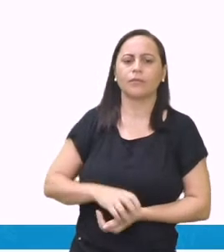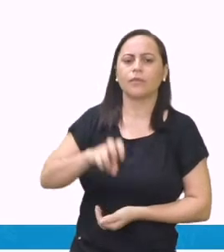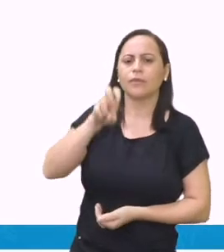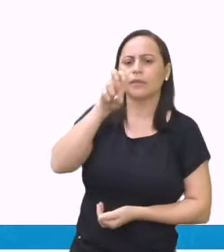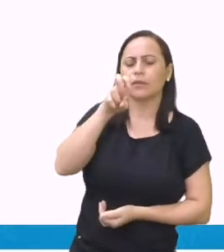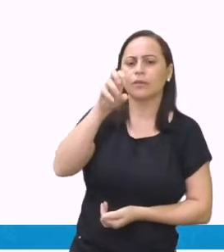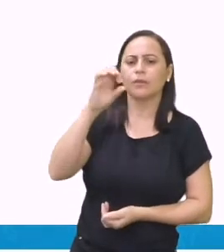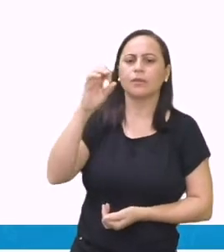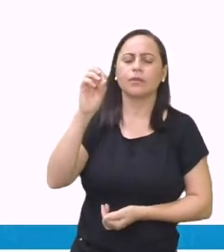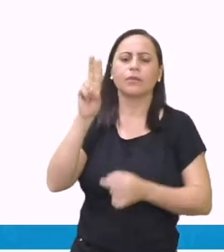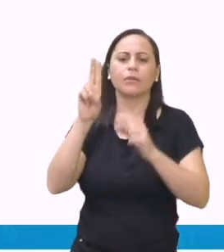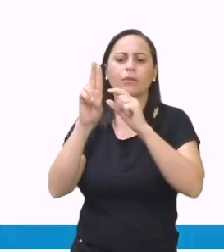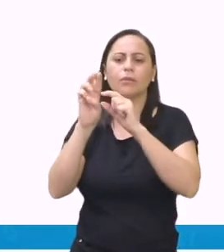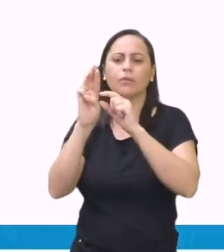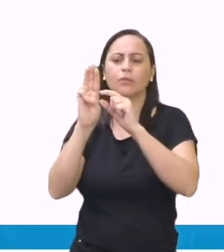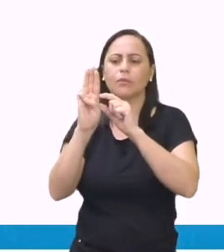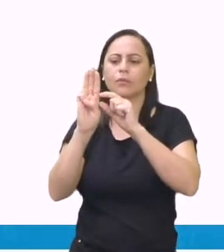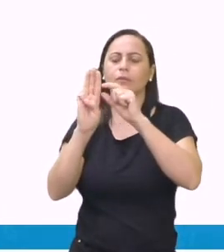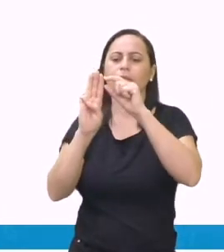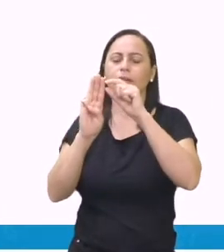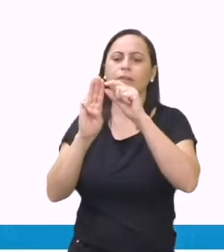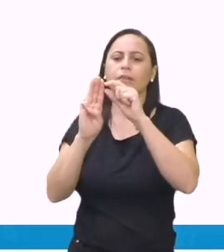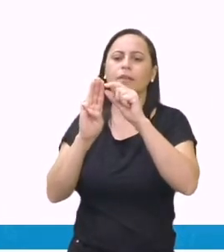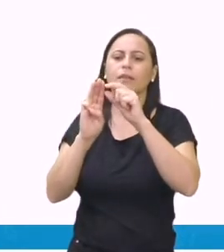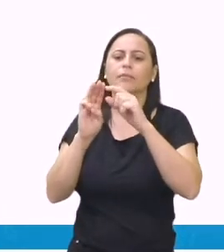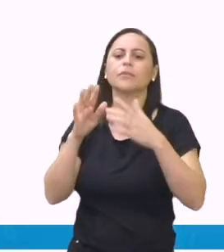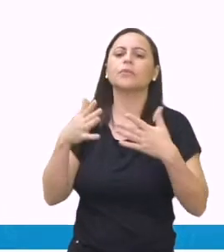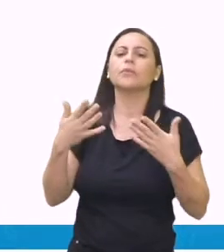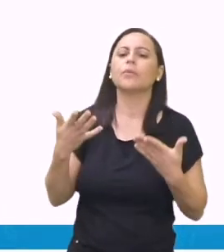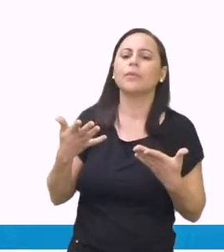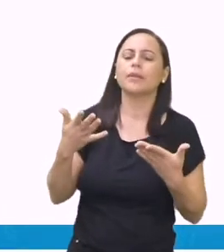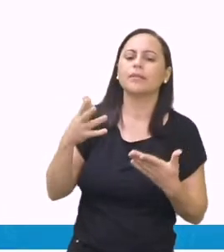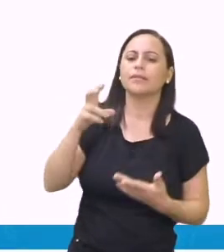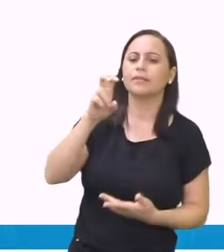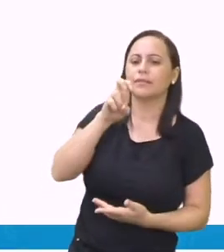E 5 centenas, nós também fizemos aqui, aquele aqui, ó.